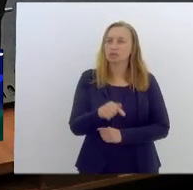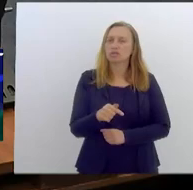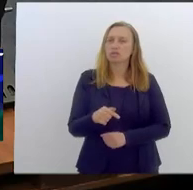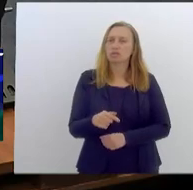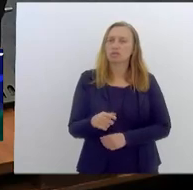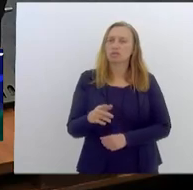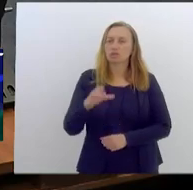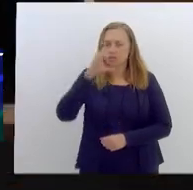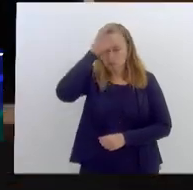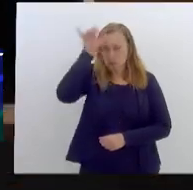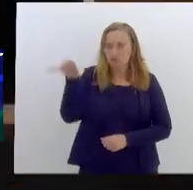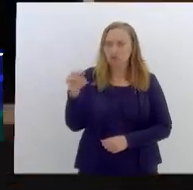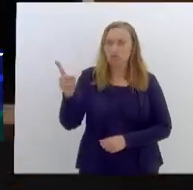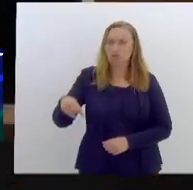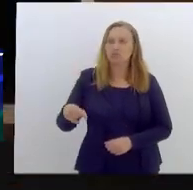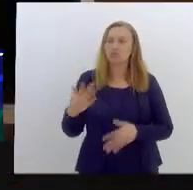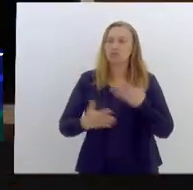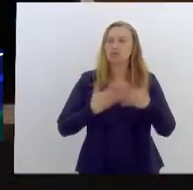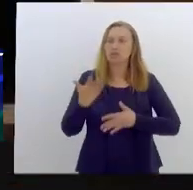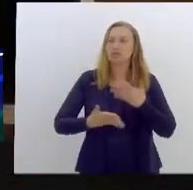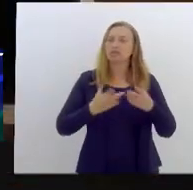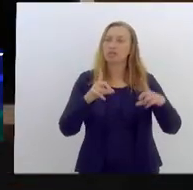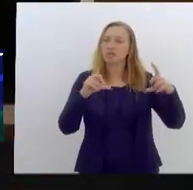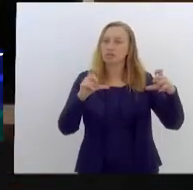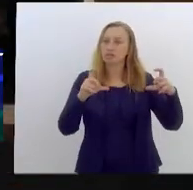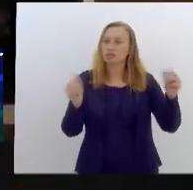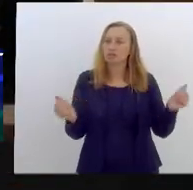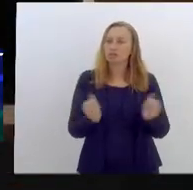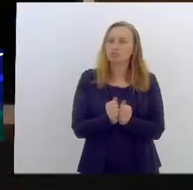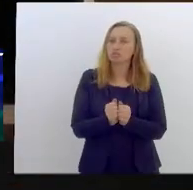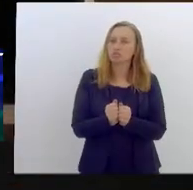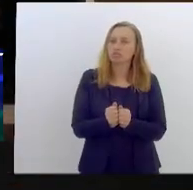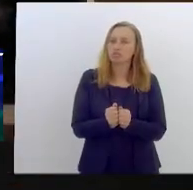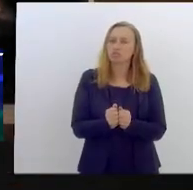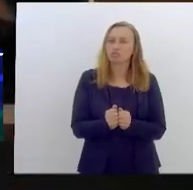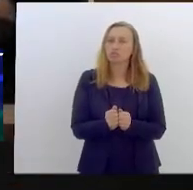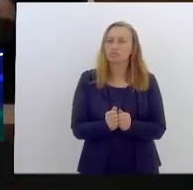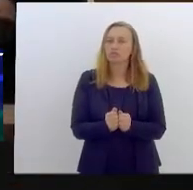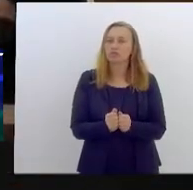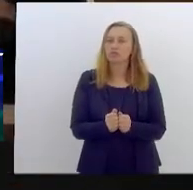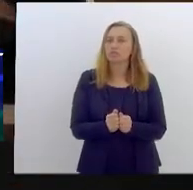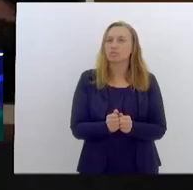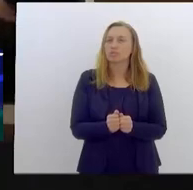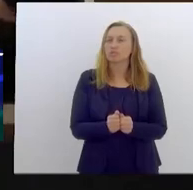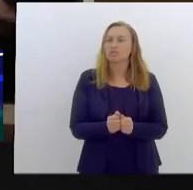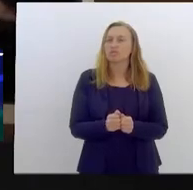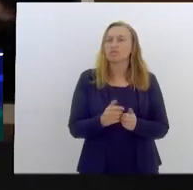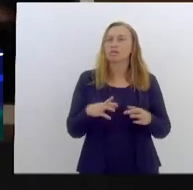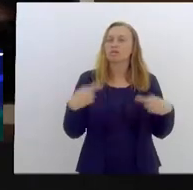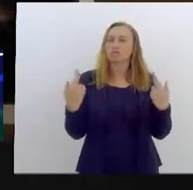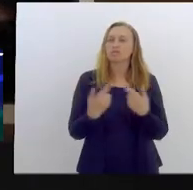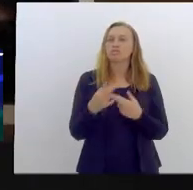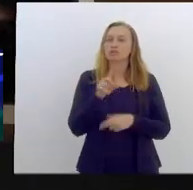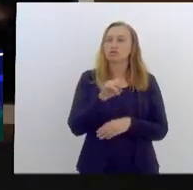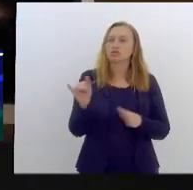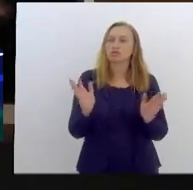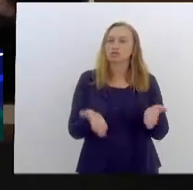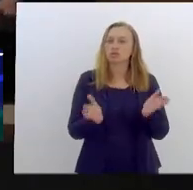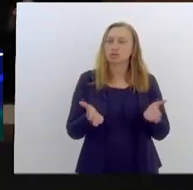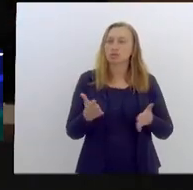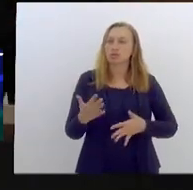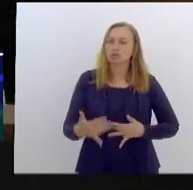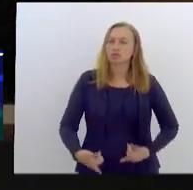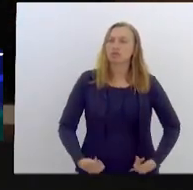Ju. E é um prazer poder tirar essa foto com a senhora presidindo esta sessão no dia de hoje. É com